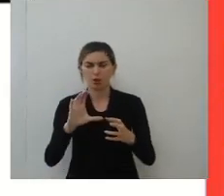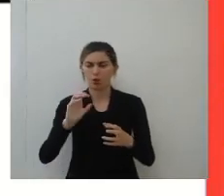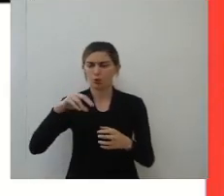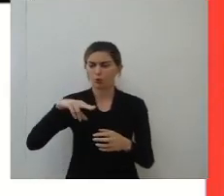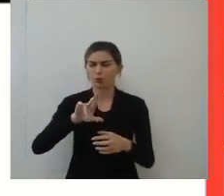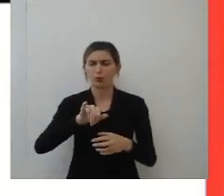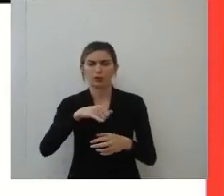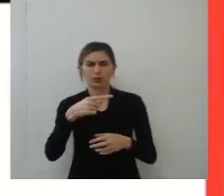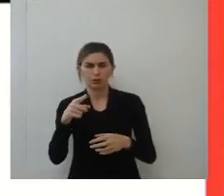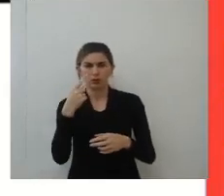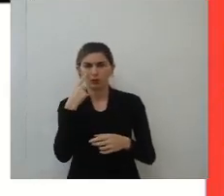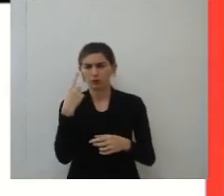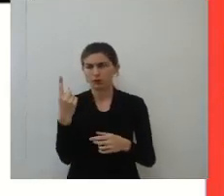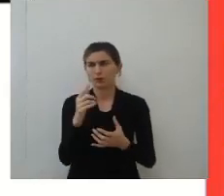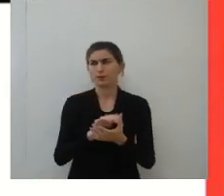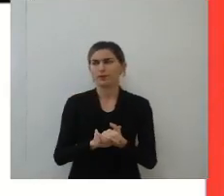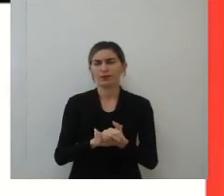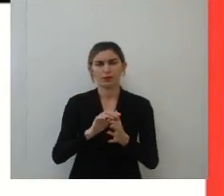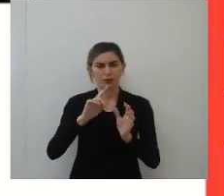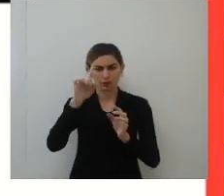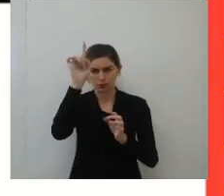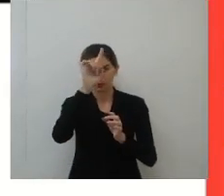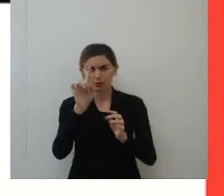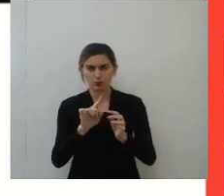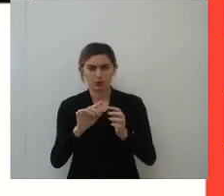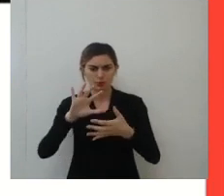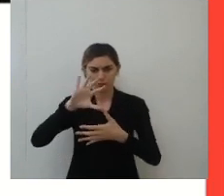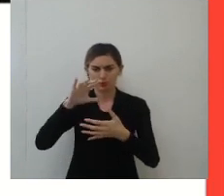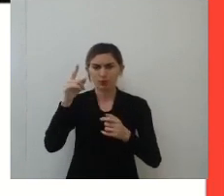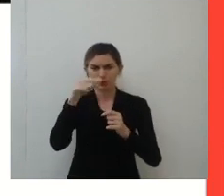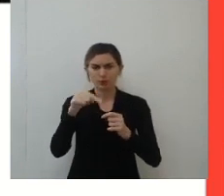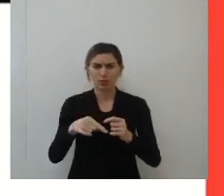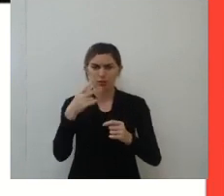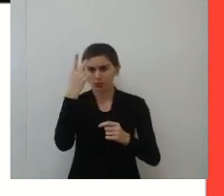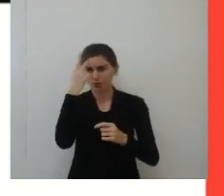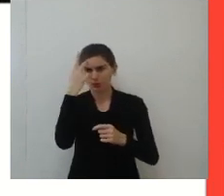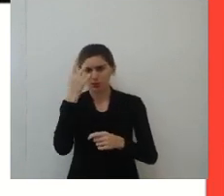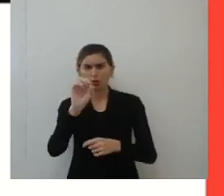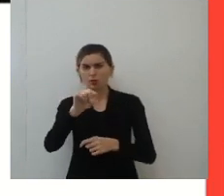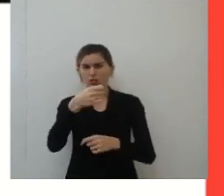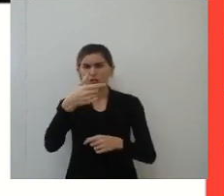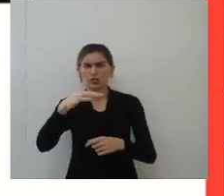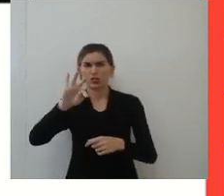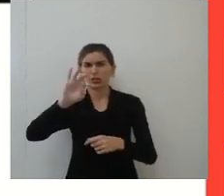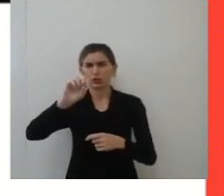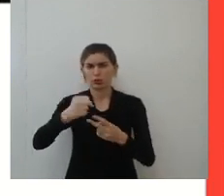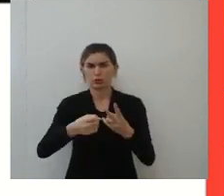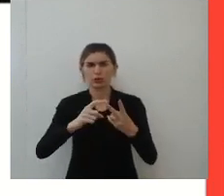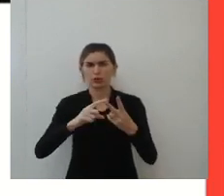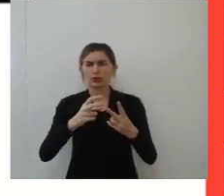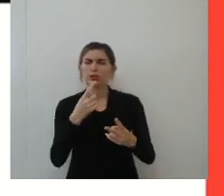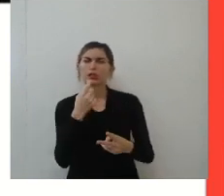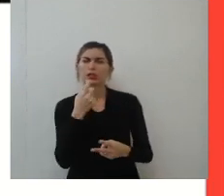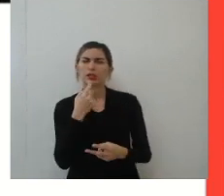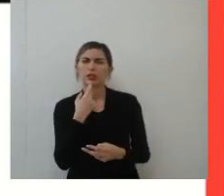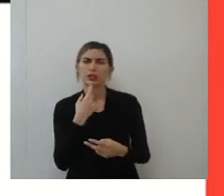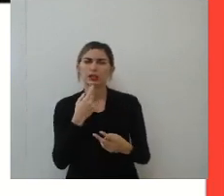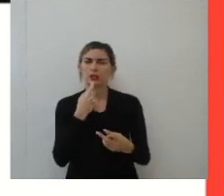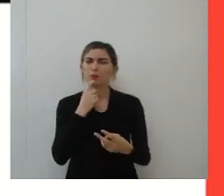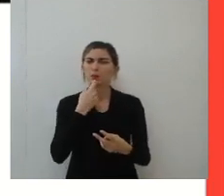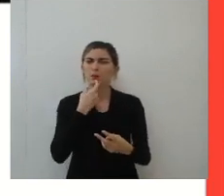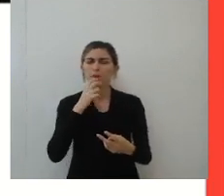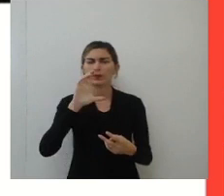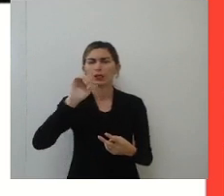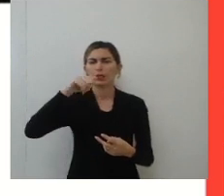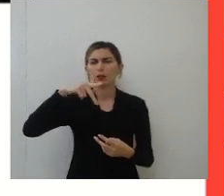conurbação, se você olhar aqui na imagem onde a gente tem São Paulo, Santos e Campinas, ela vai se expandir. Tá vendo